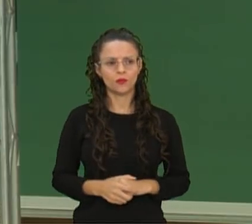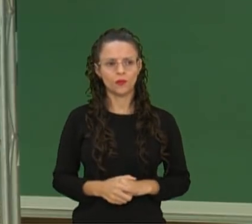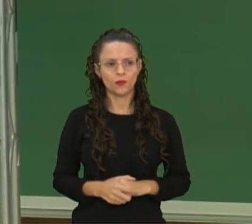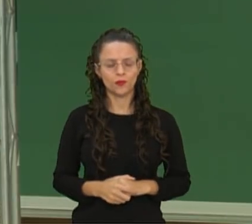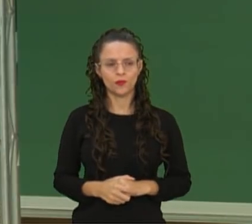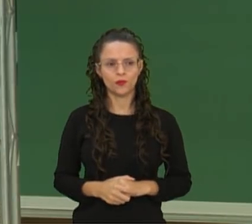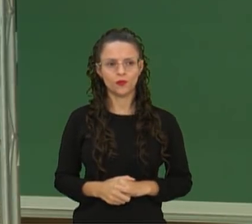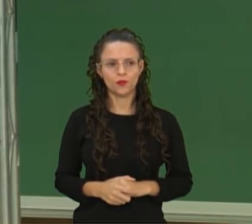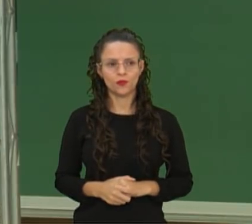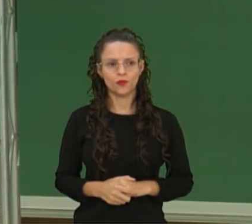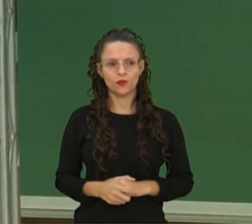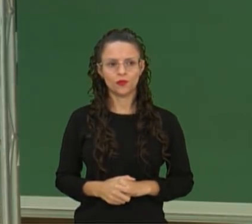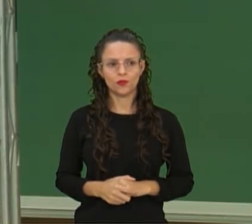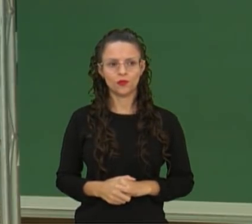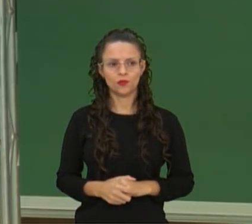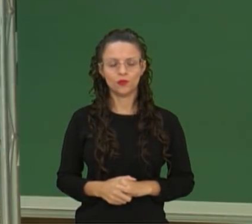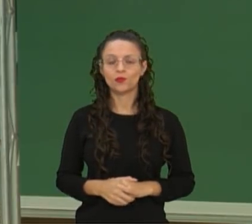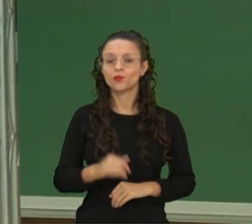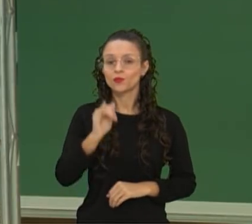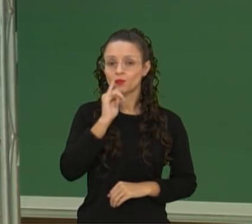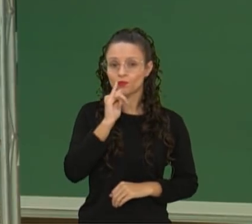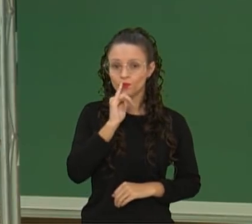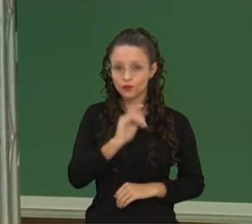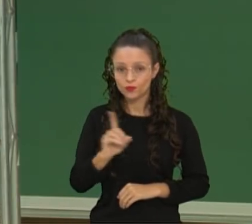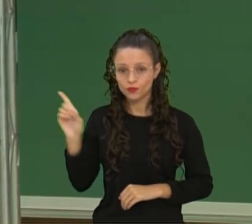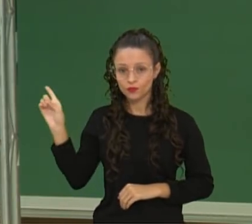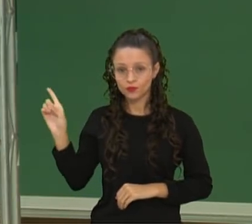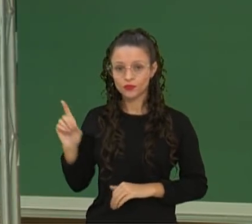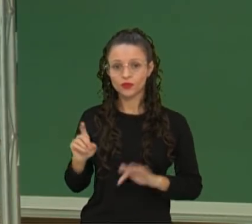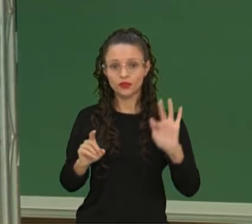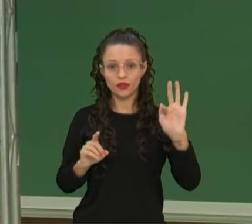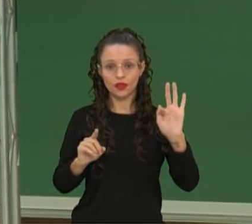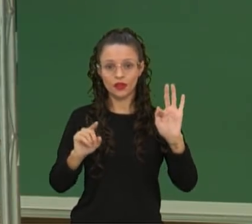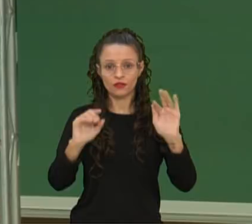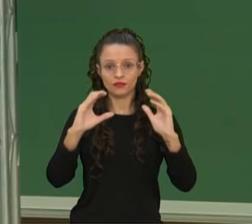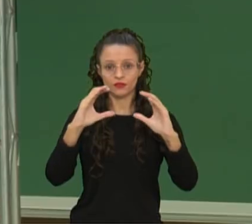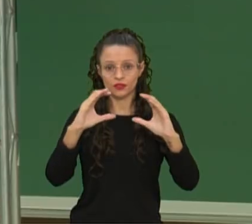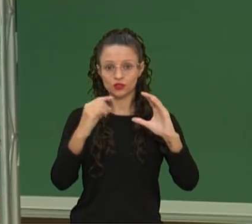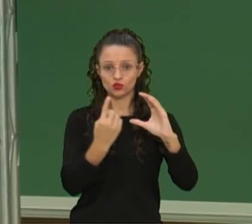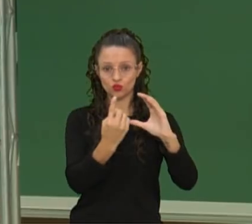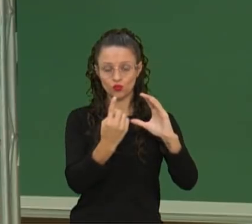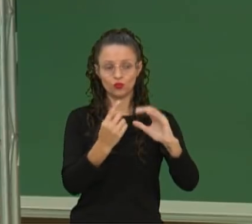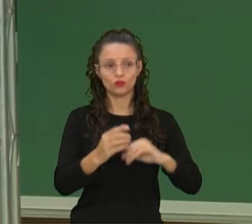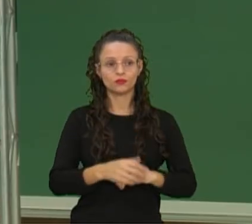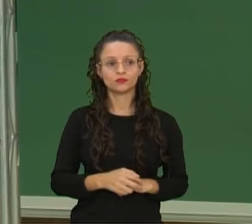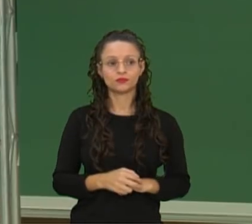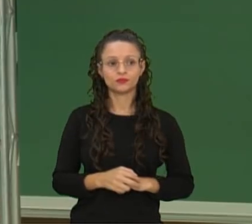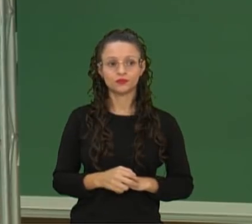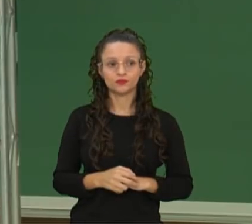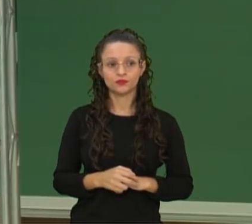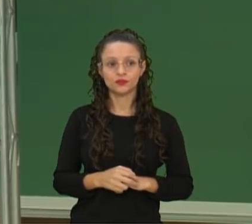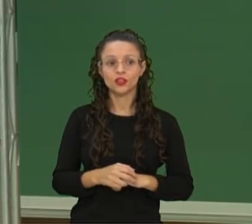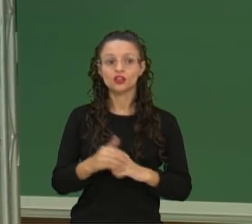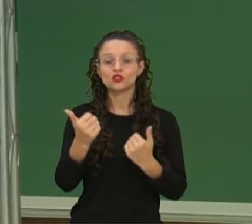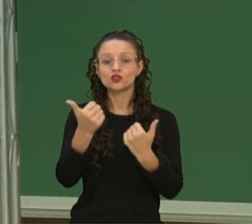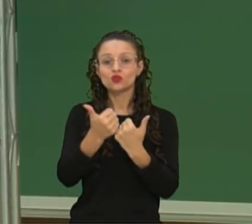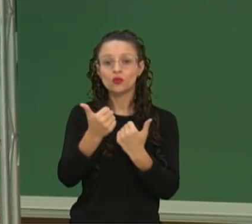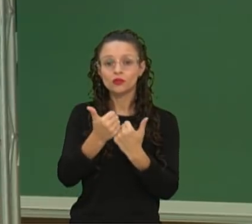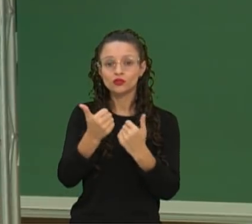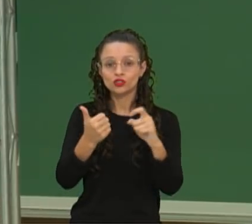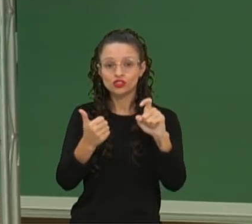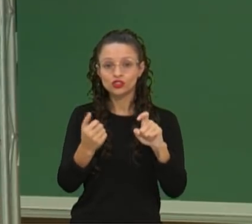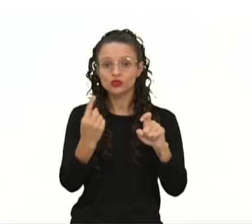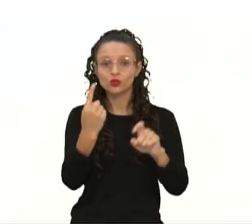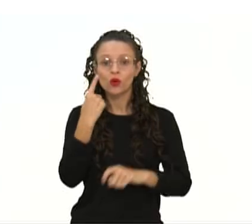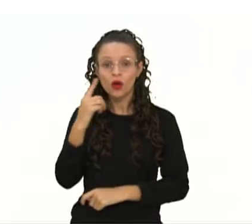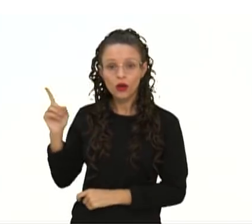No caso do f de 1, né, eu venho aqui na minha função, substituo o x por 1. Olha como é que fica?